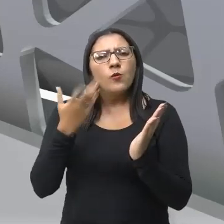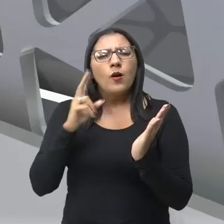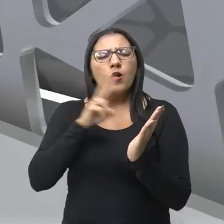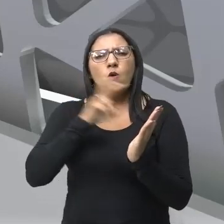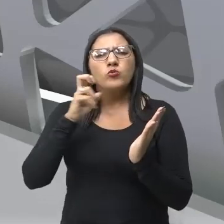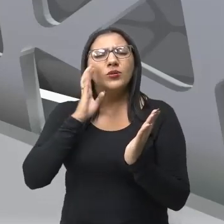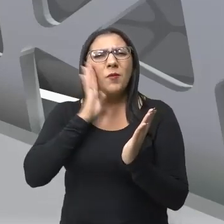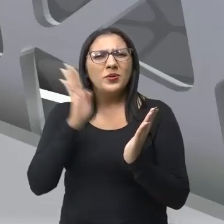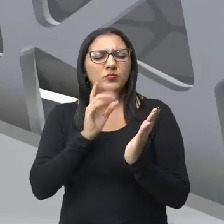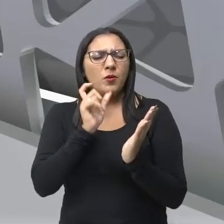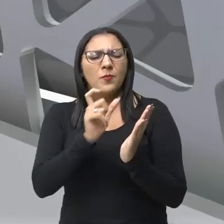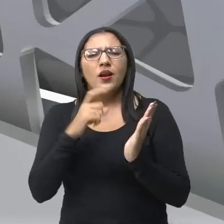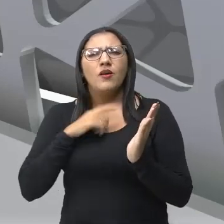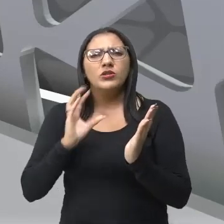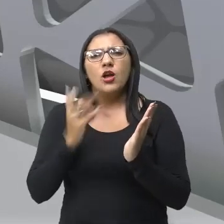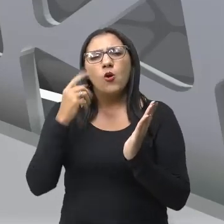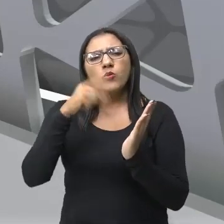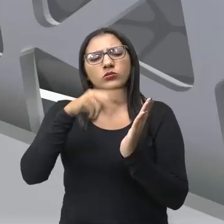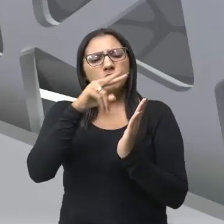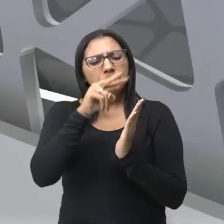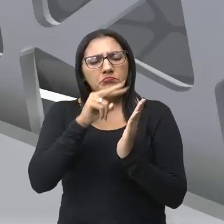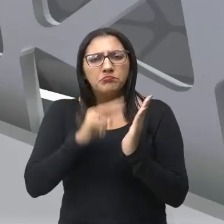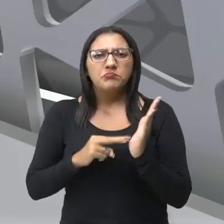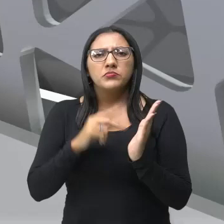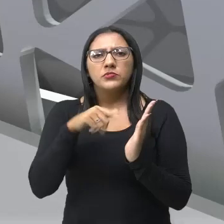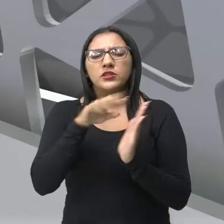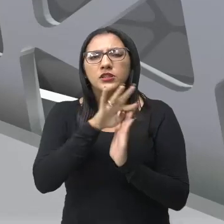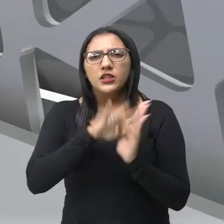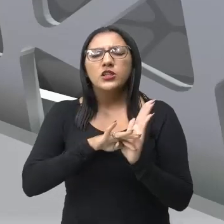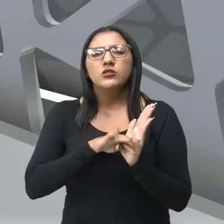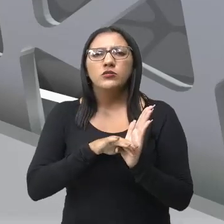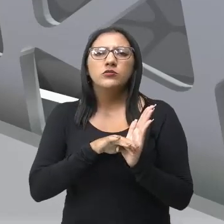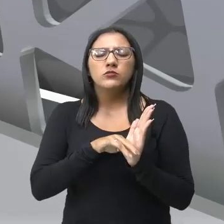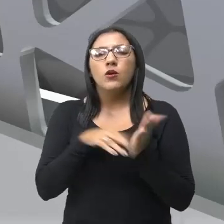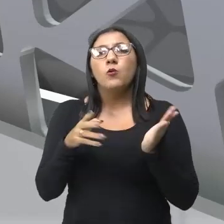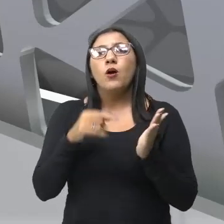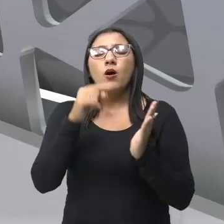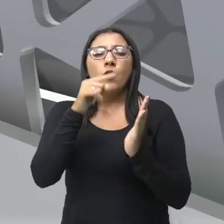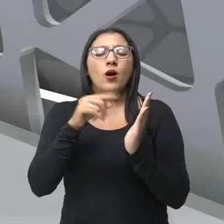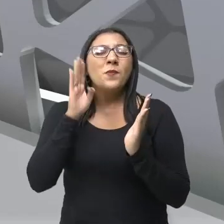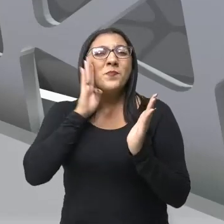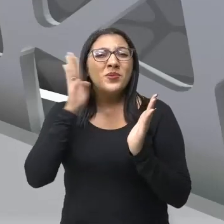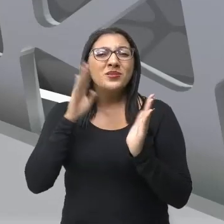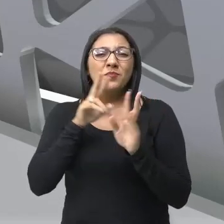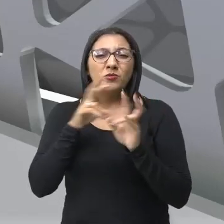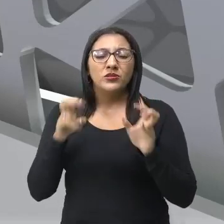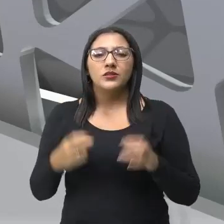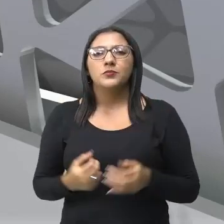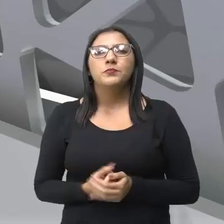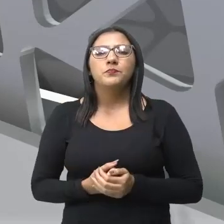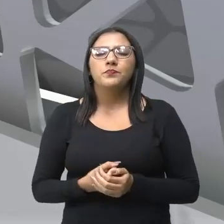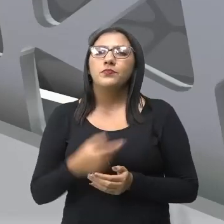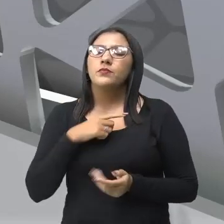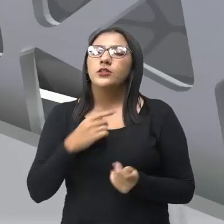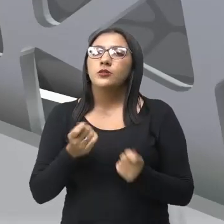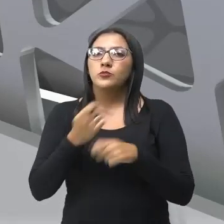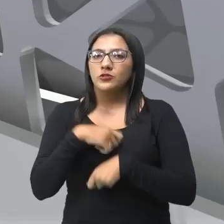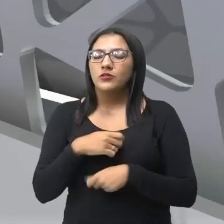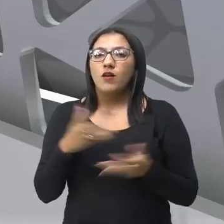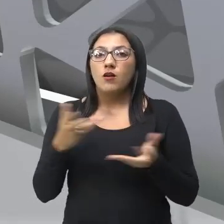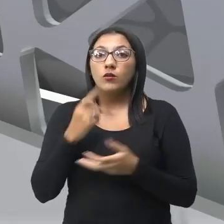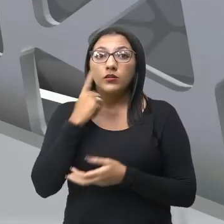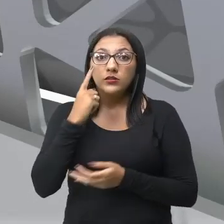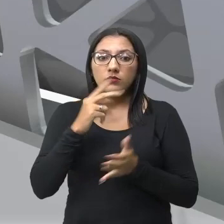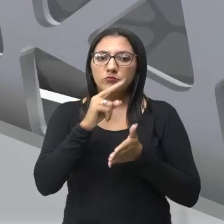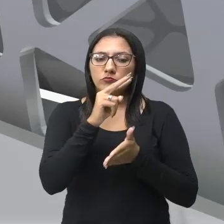fato principal que está ocorrendo ali naquele texto que o texto aborda. Então, para que a gente possa treinar isso, a gente vai fazer a